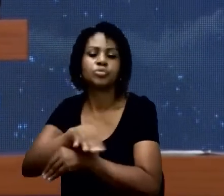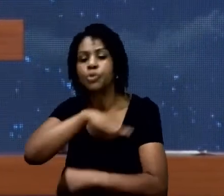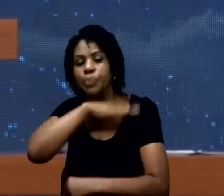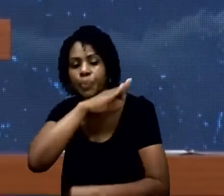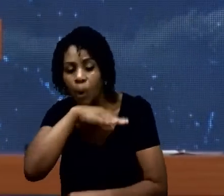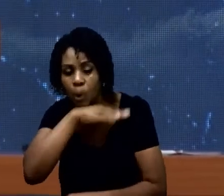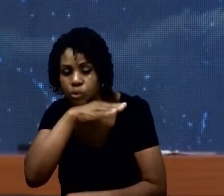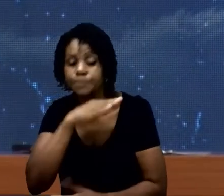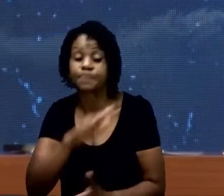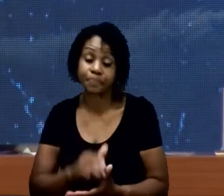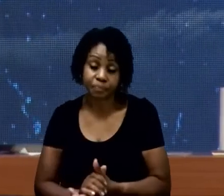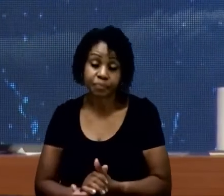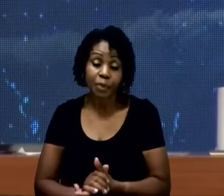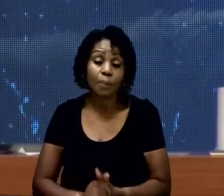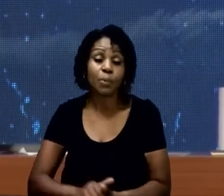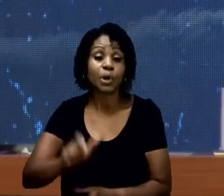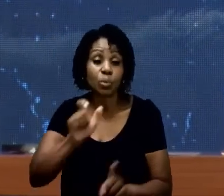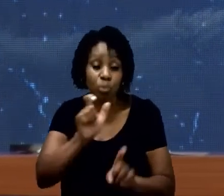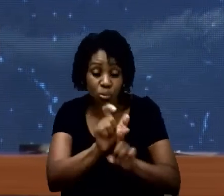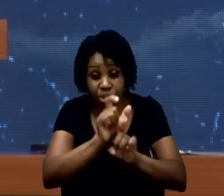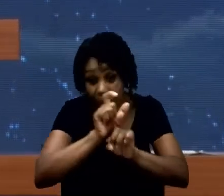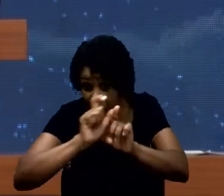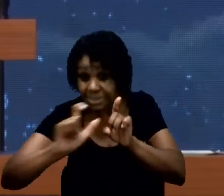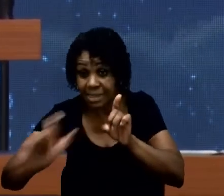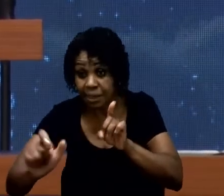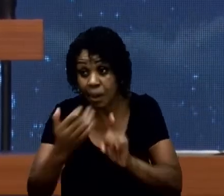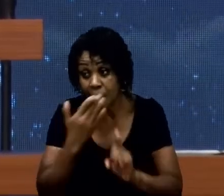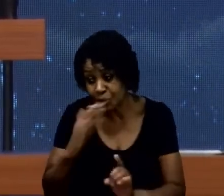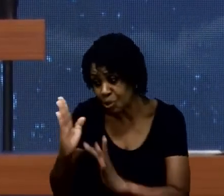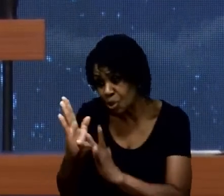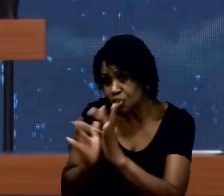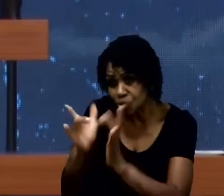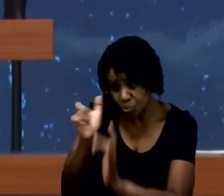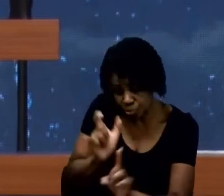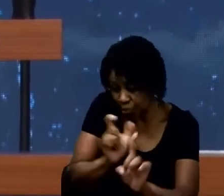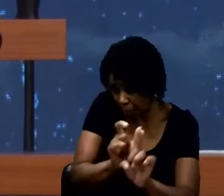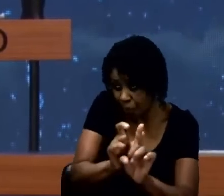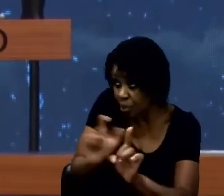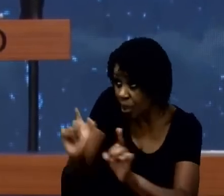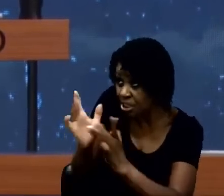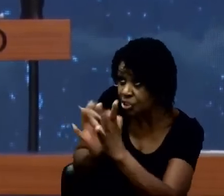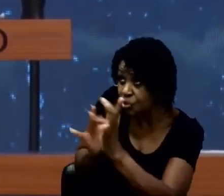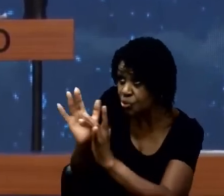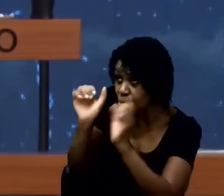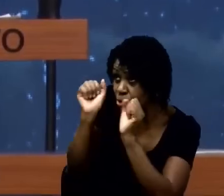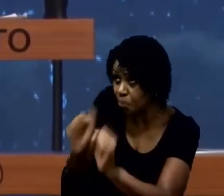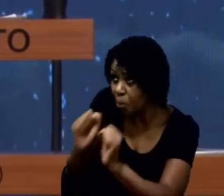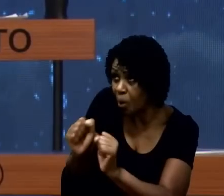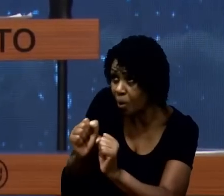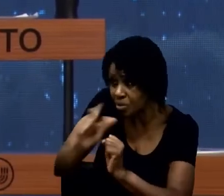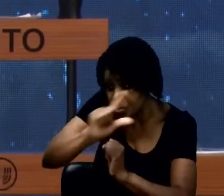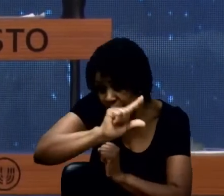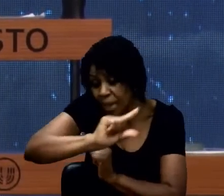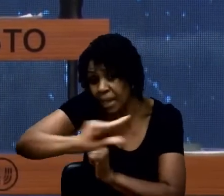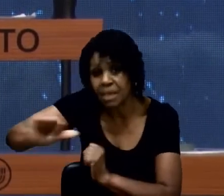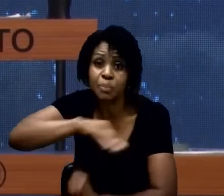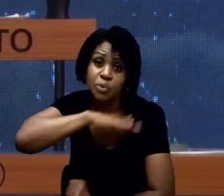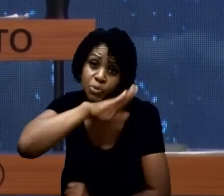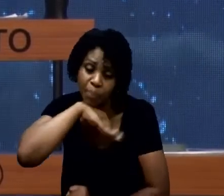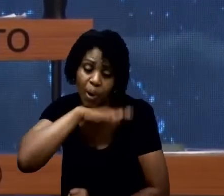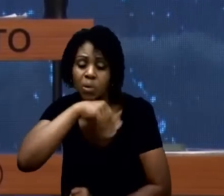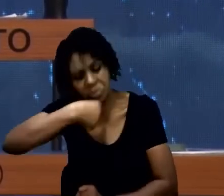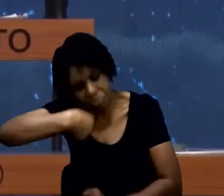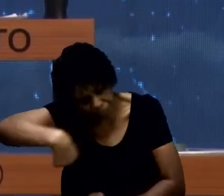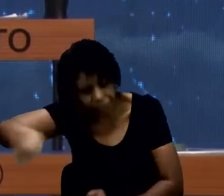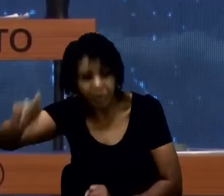Os demônios pediram. E Jesus deixou. Os demônios foram para os porcos. E os porcos foram. Eles se lançaram nas águas. Os